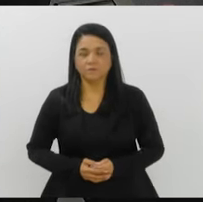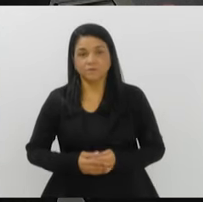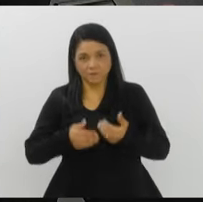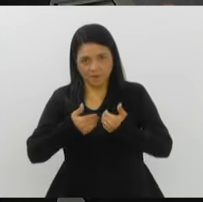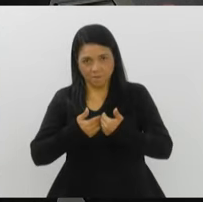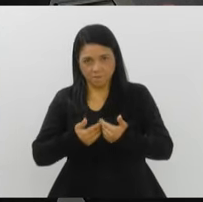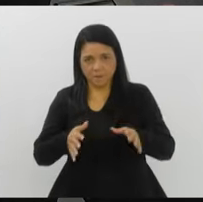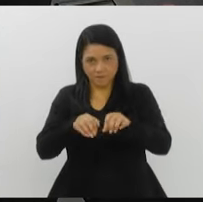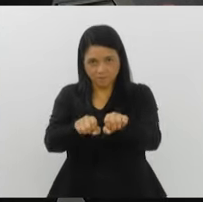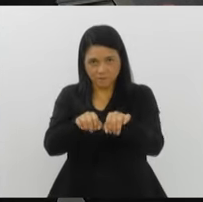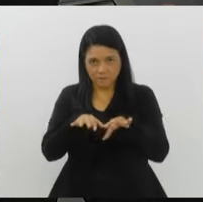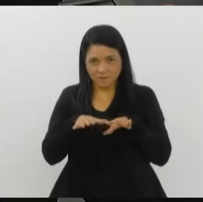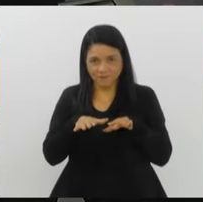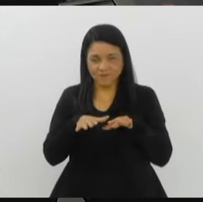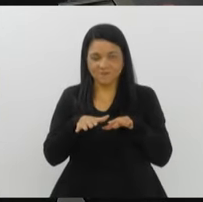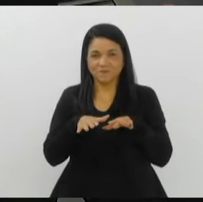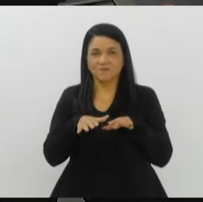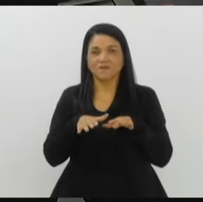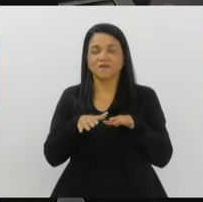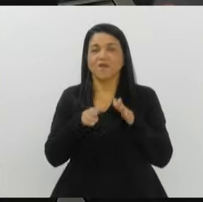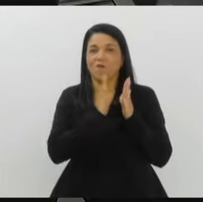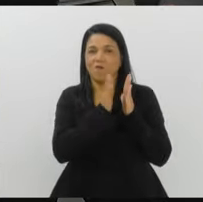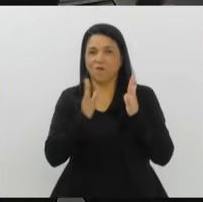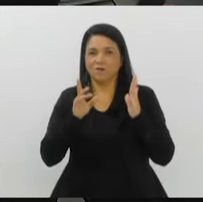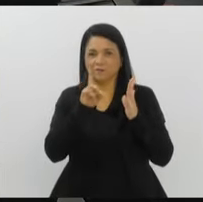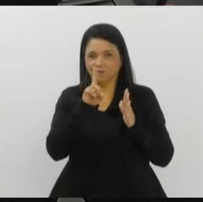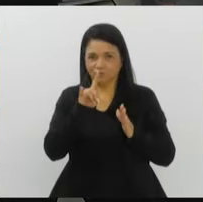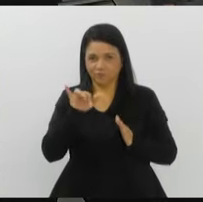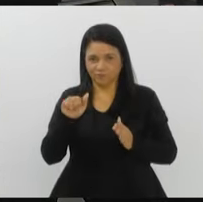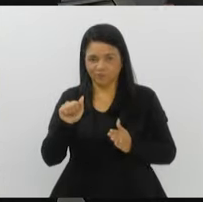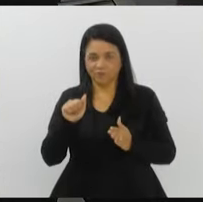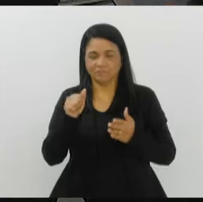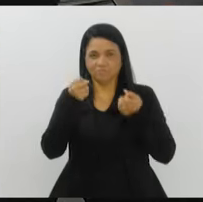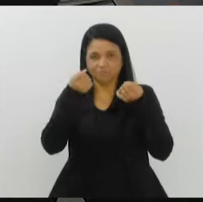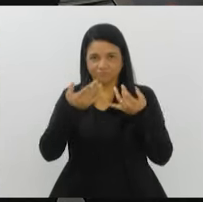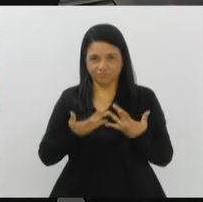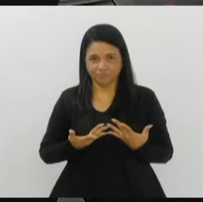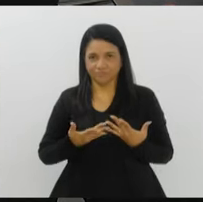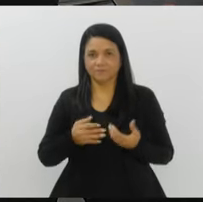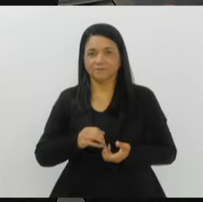Está reaberta a sessão. Passa-se a ordem do dia.